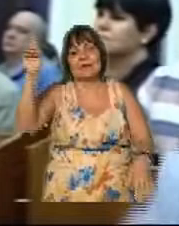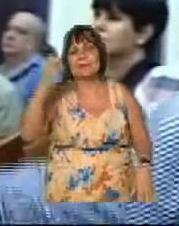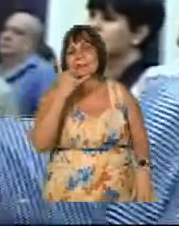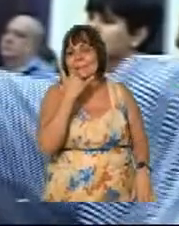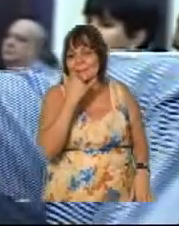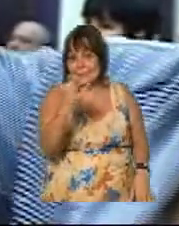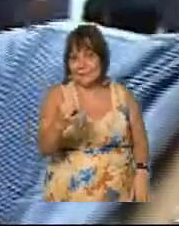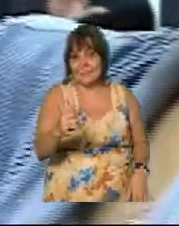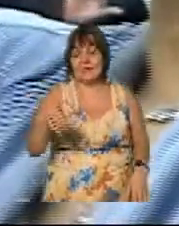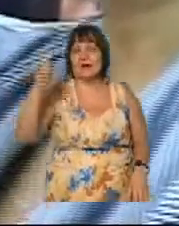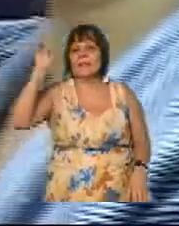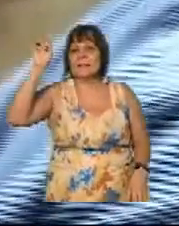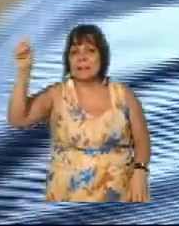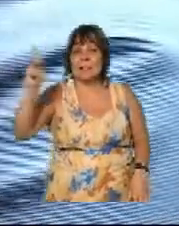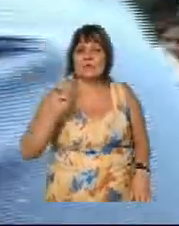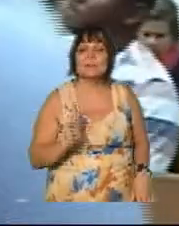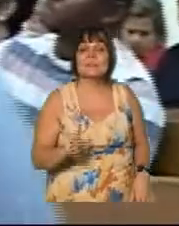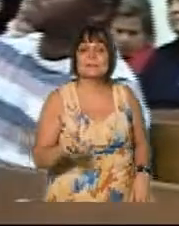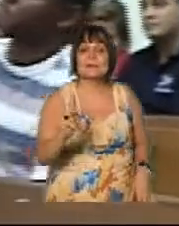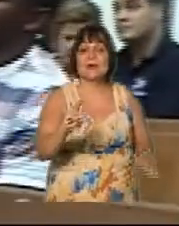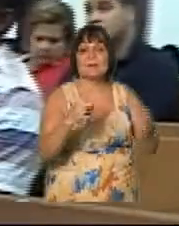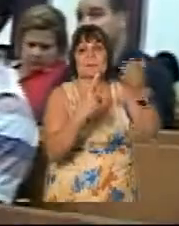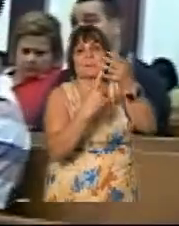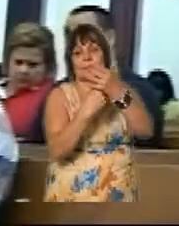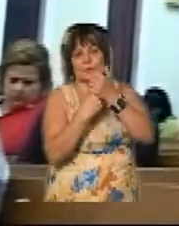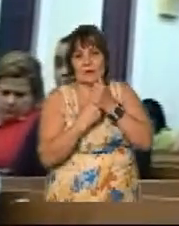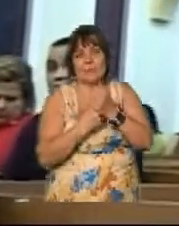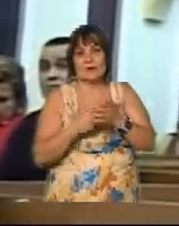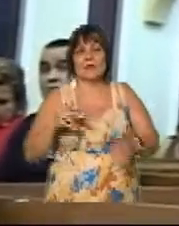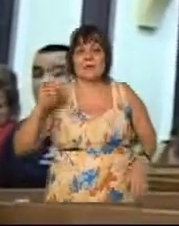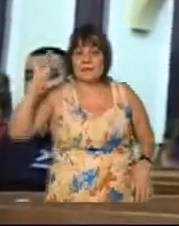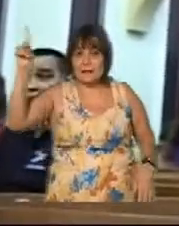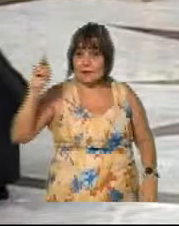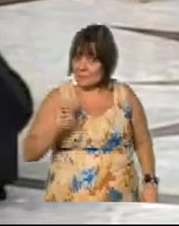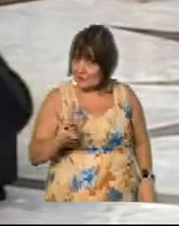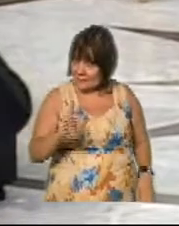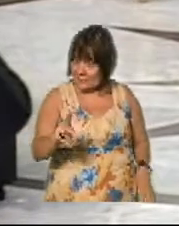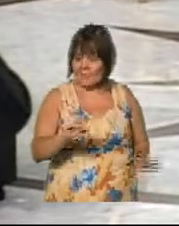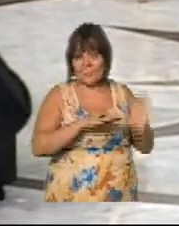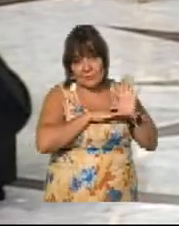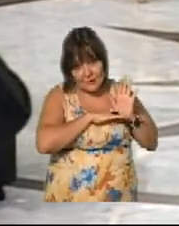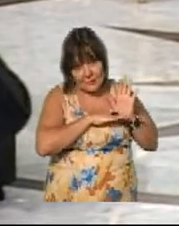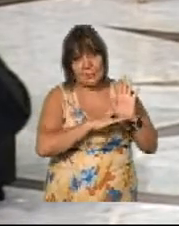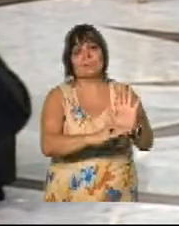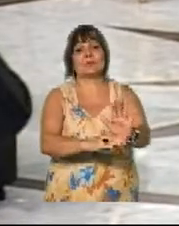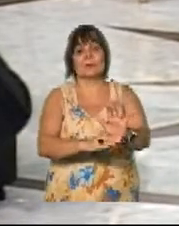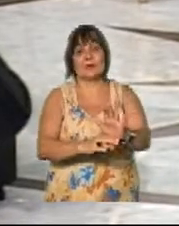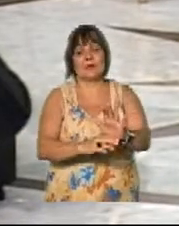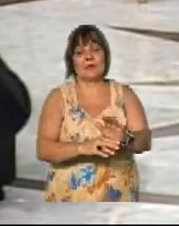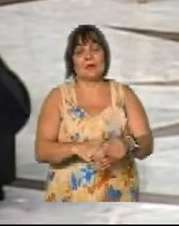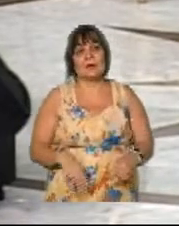te defenderá. Deus sempre te protegerá. Deus sempre será a teu favor, porque